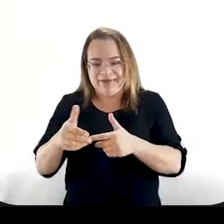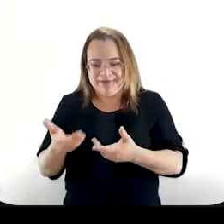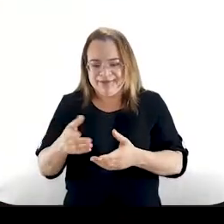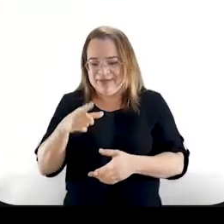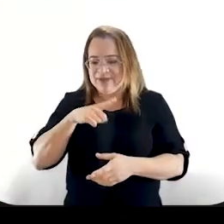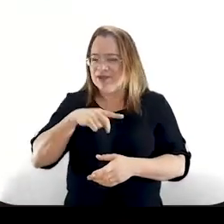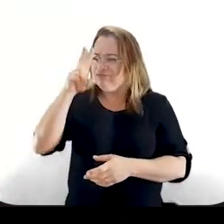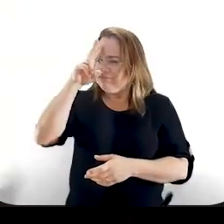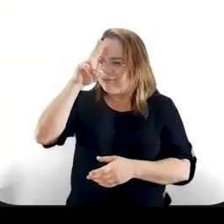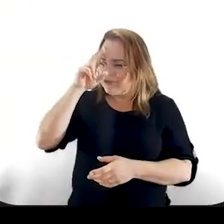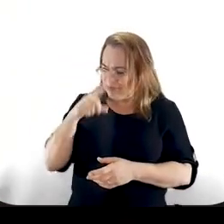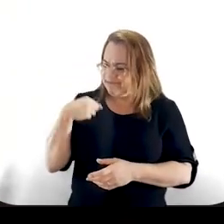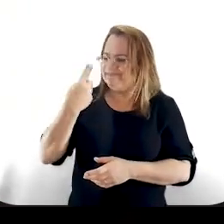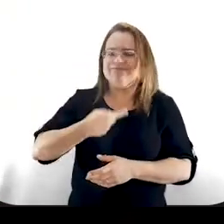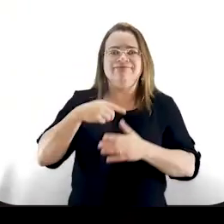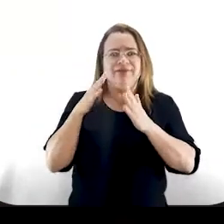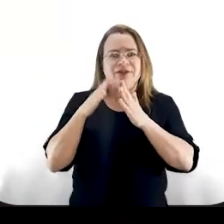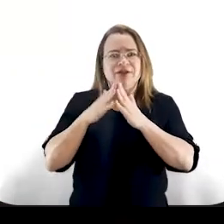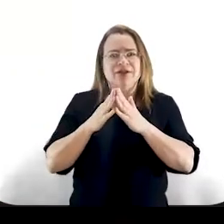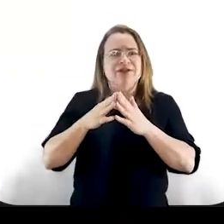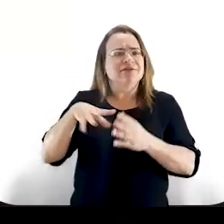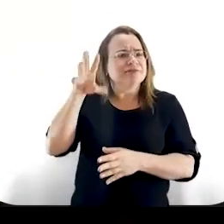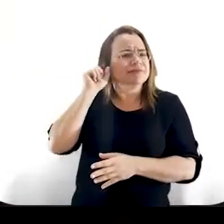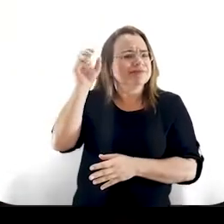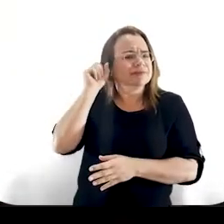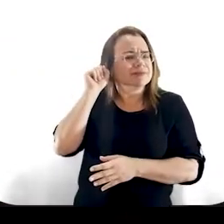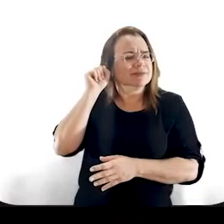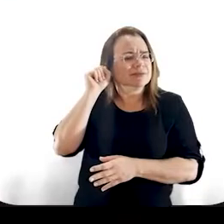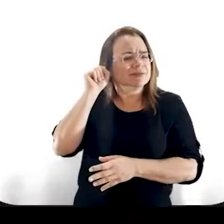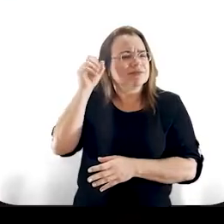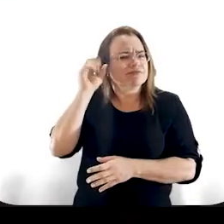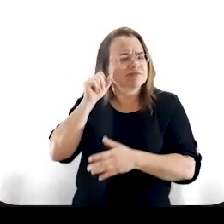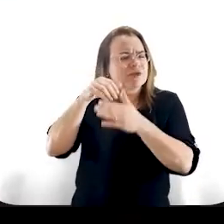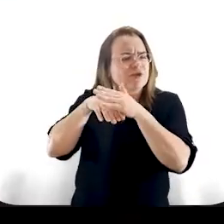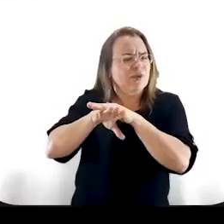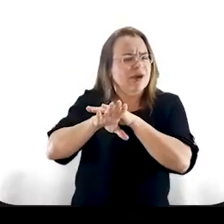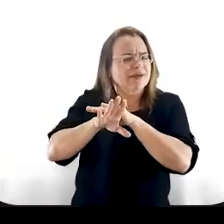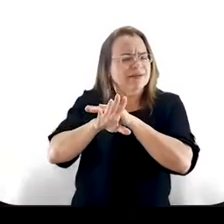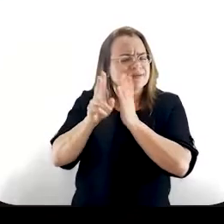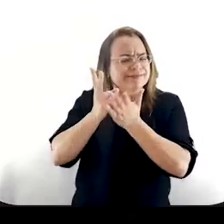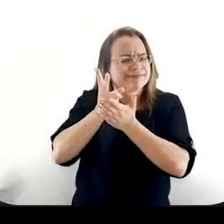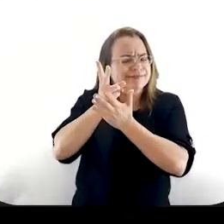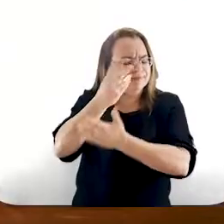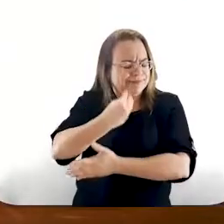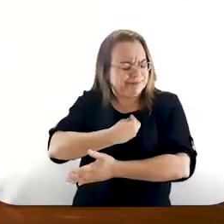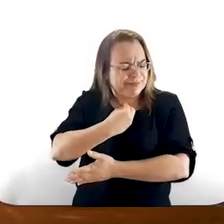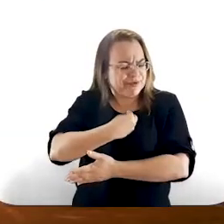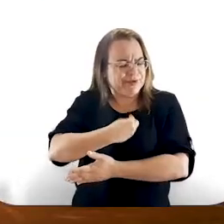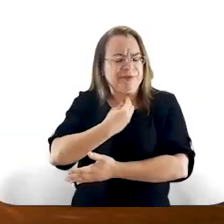tem histórias na nossa casa que a gente escuta, que a gente guarda para o resto da